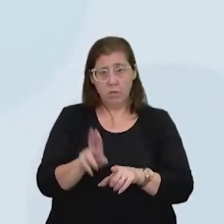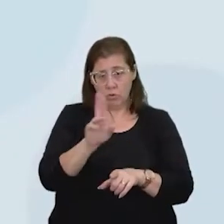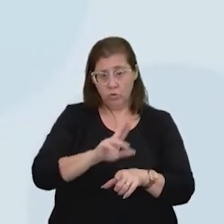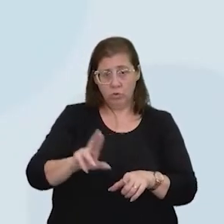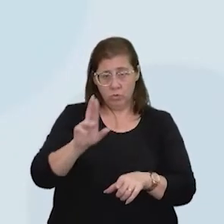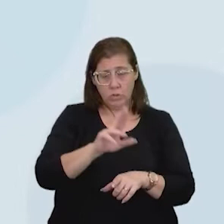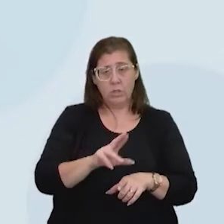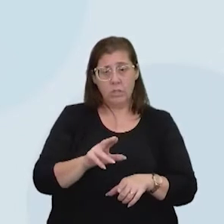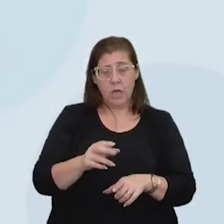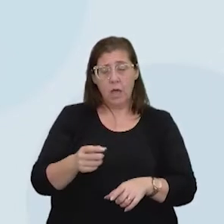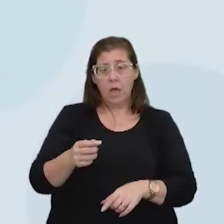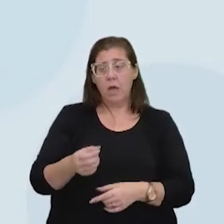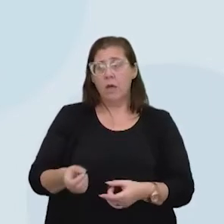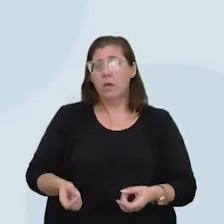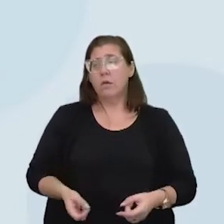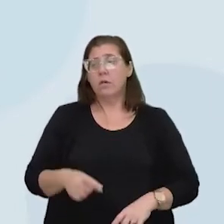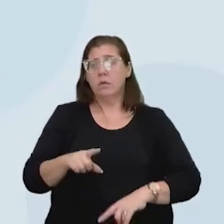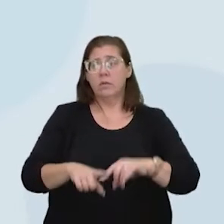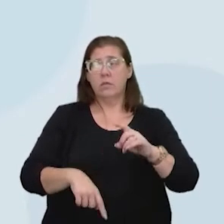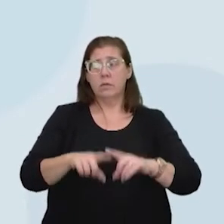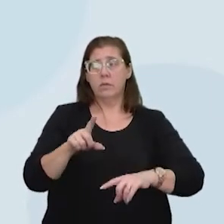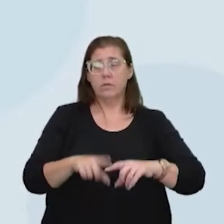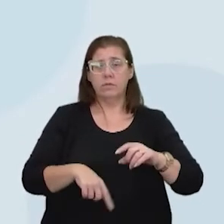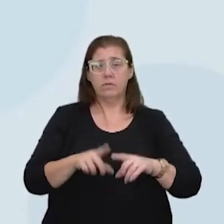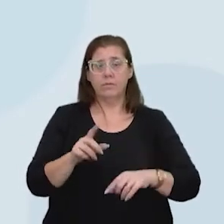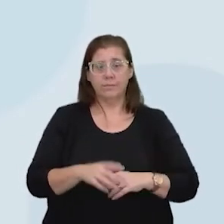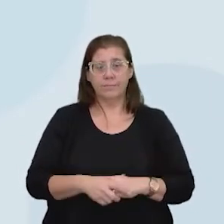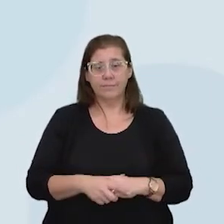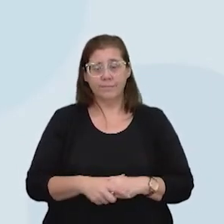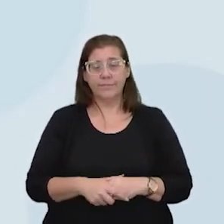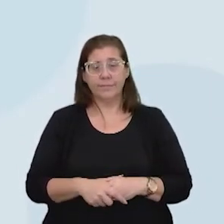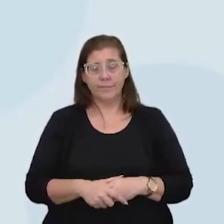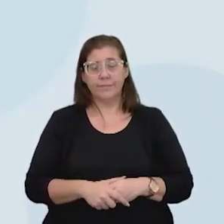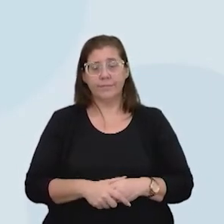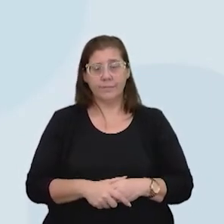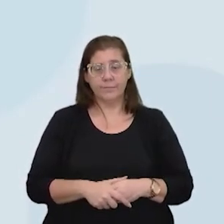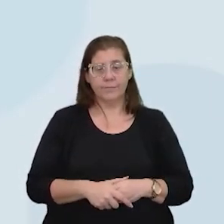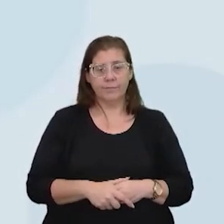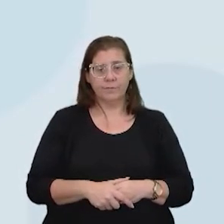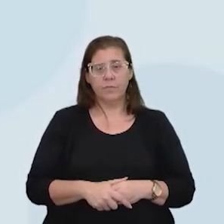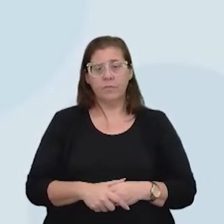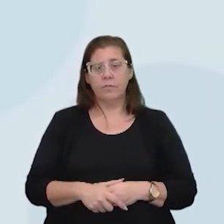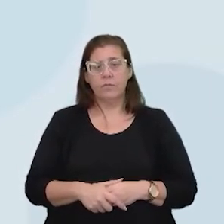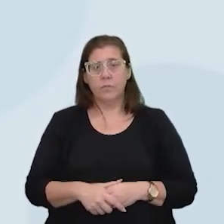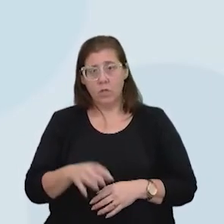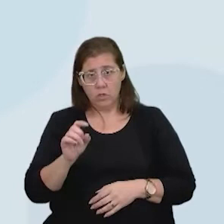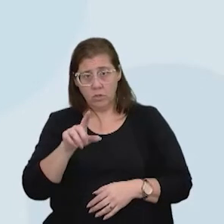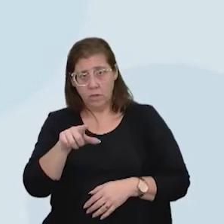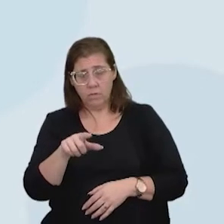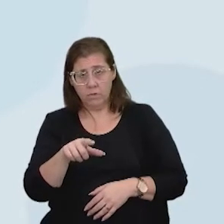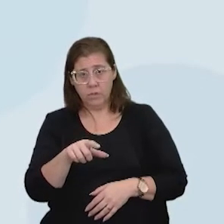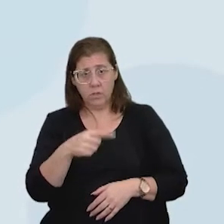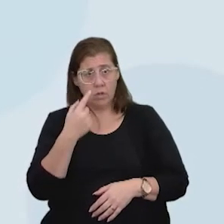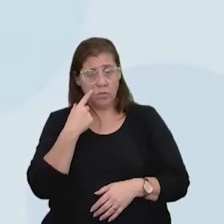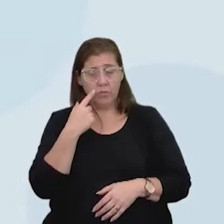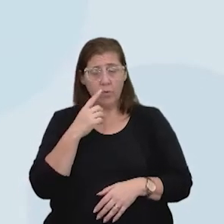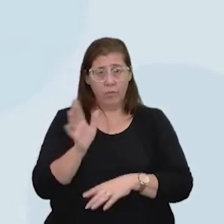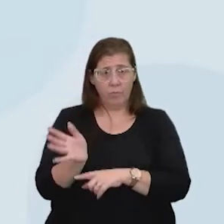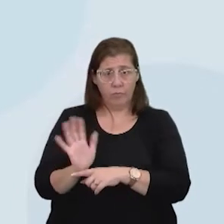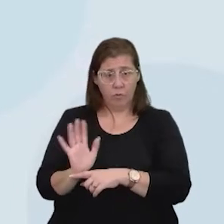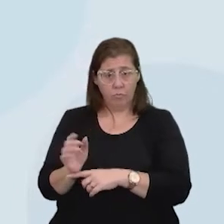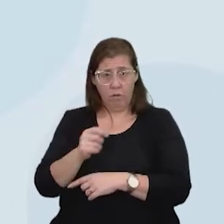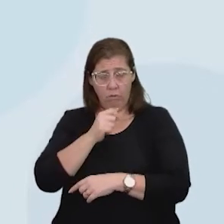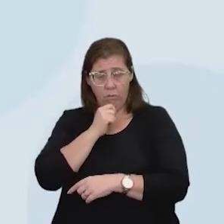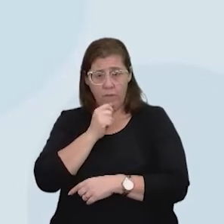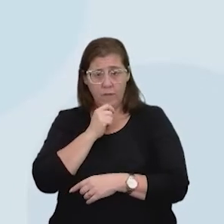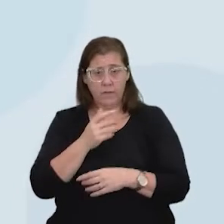produtos. Então, isso tem a ver com teatro e cinema. Só você não assistiu o último filme do Vingadores? Só você não assistiu o Doutor Estranho? Tá